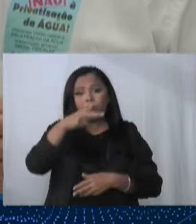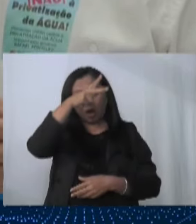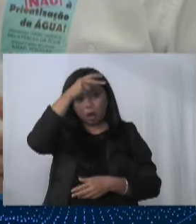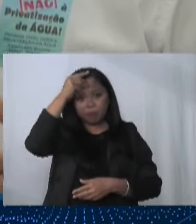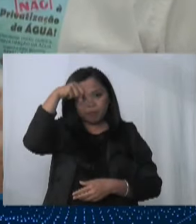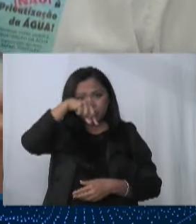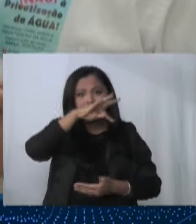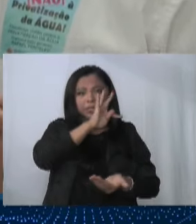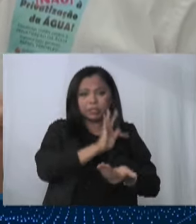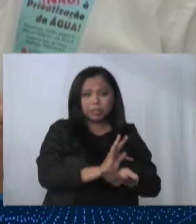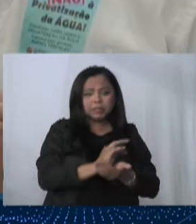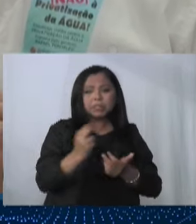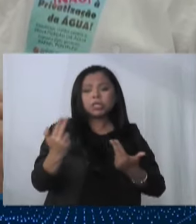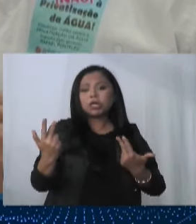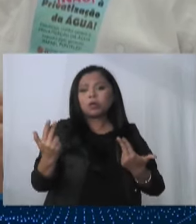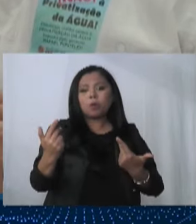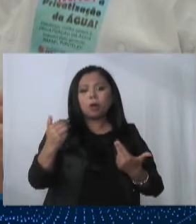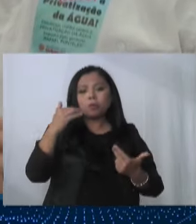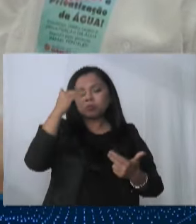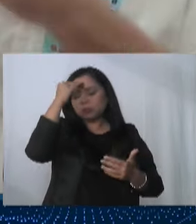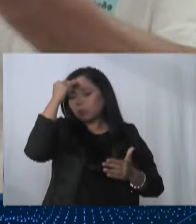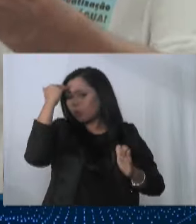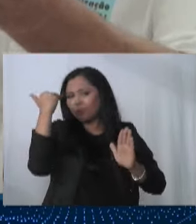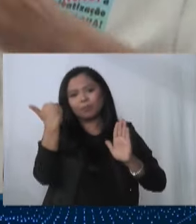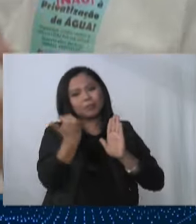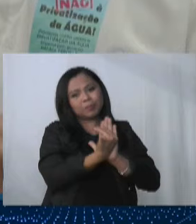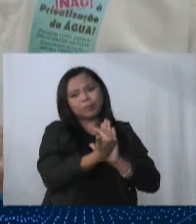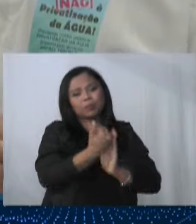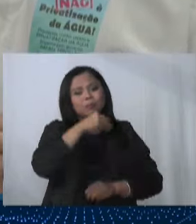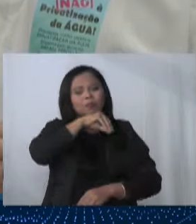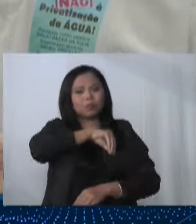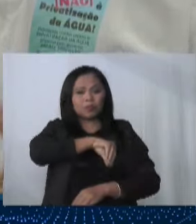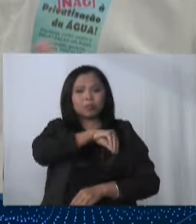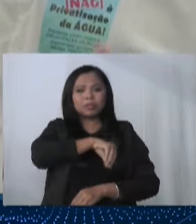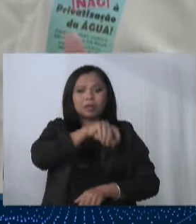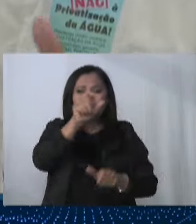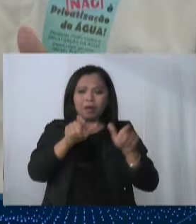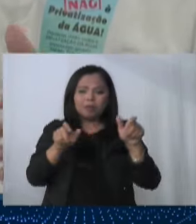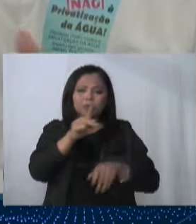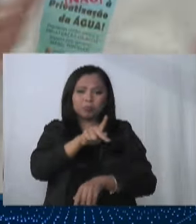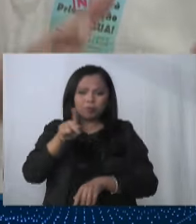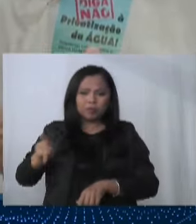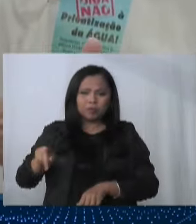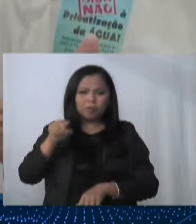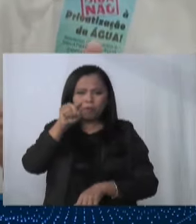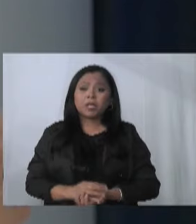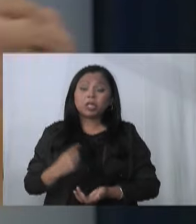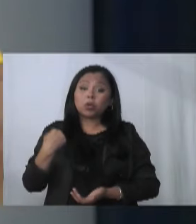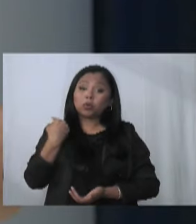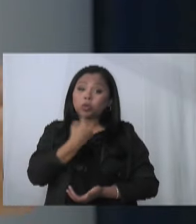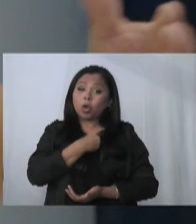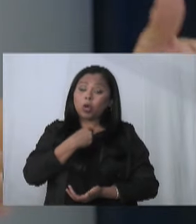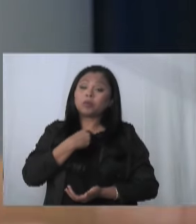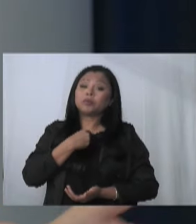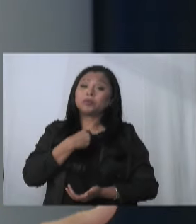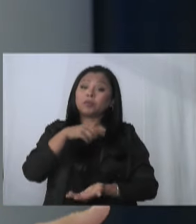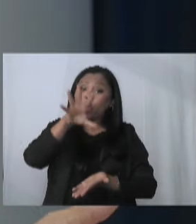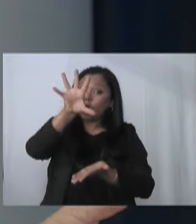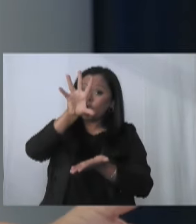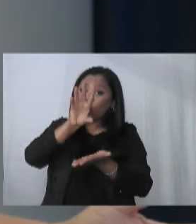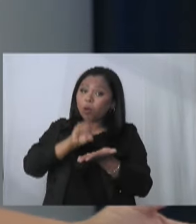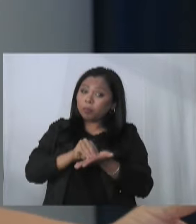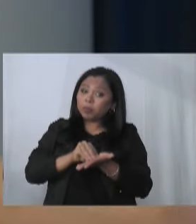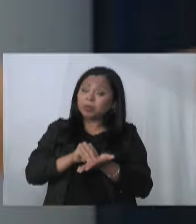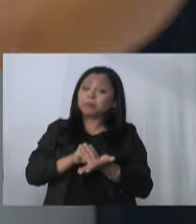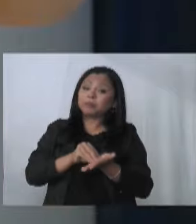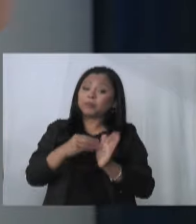piso do magistério. Você, prefeito de Teresina, vai seguir qual linha? Eu acho que se debate